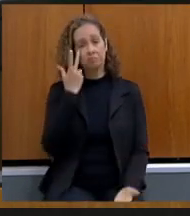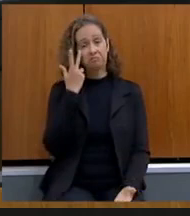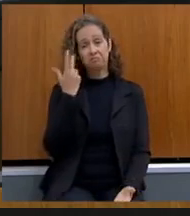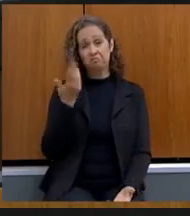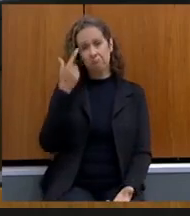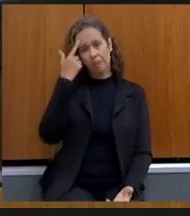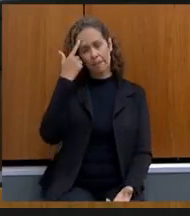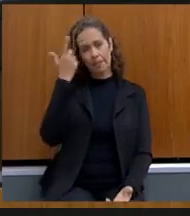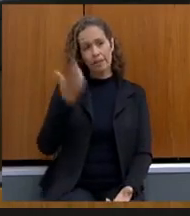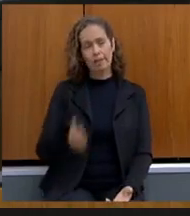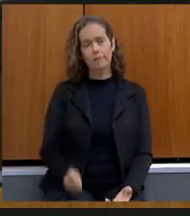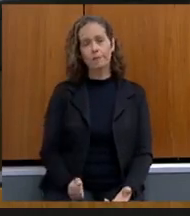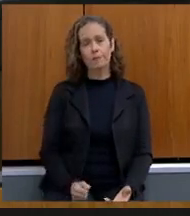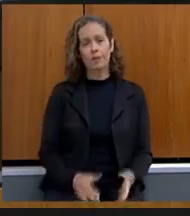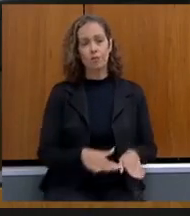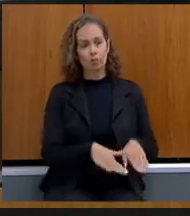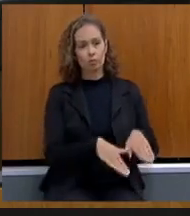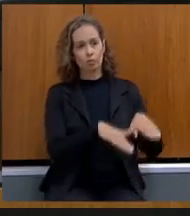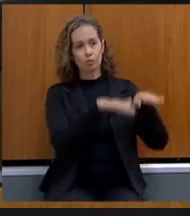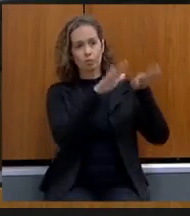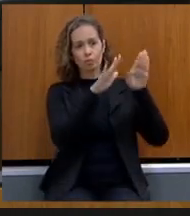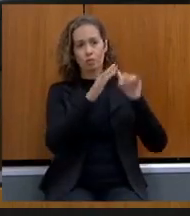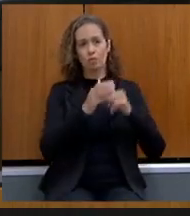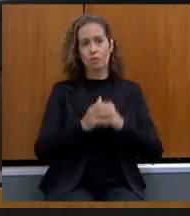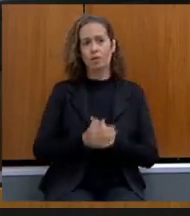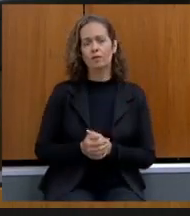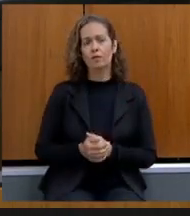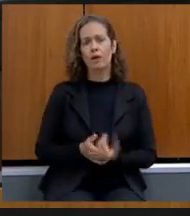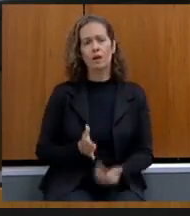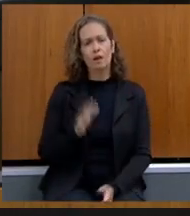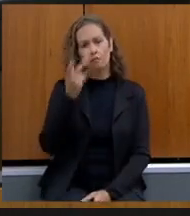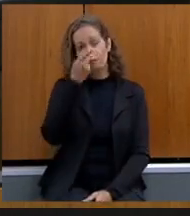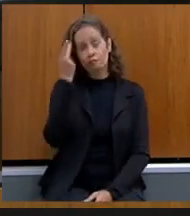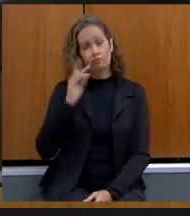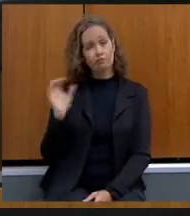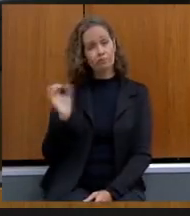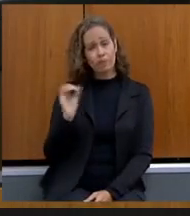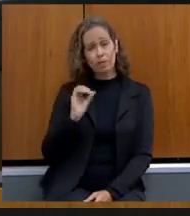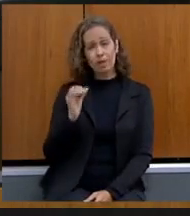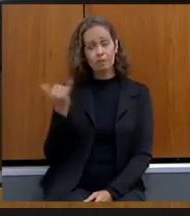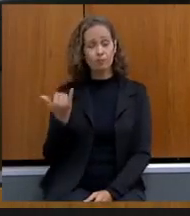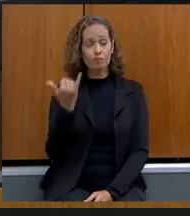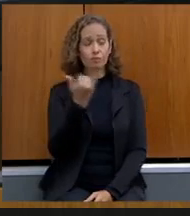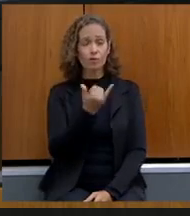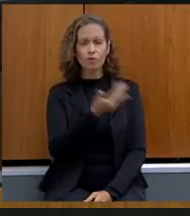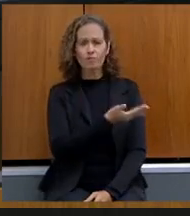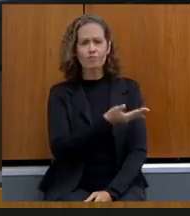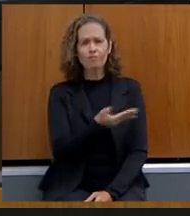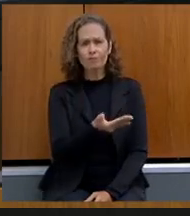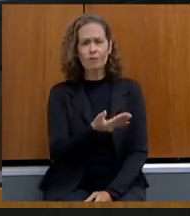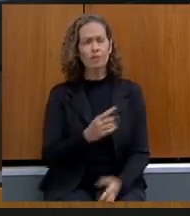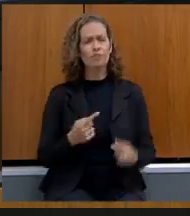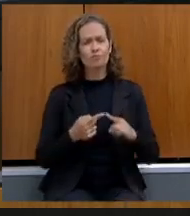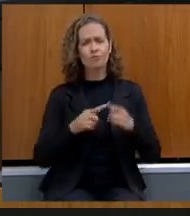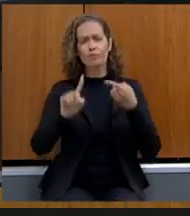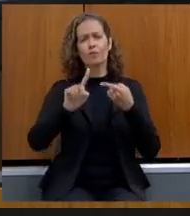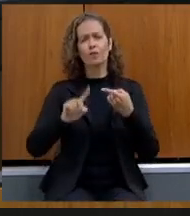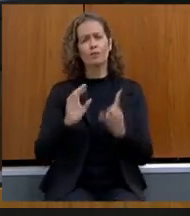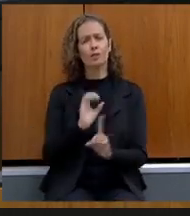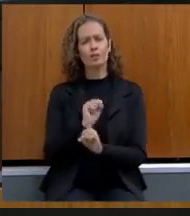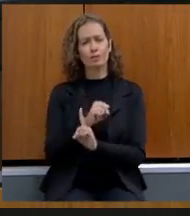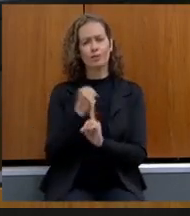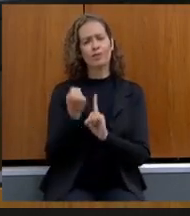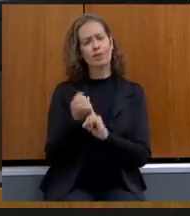porque no momento da sua formação ninguém disse a ele que isso não faz parte de uma sociedade que as